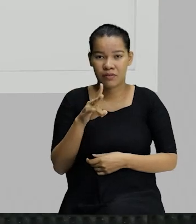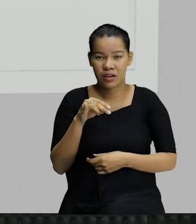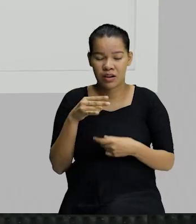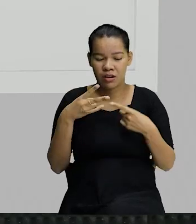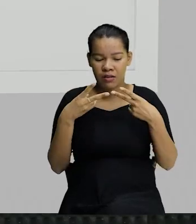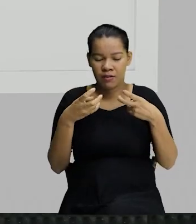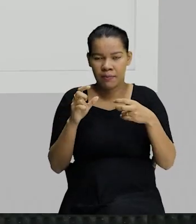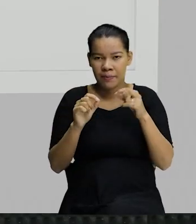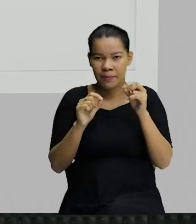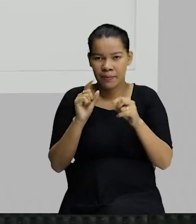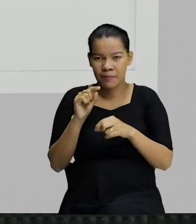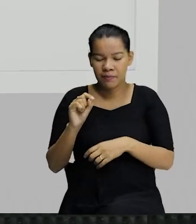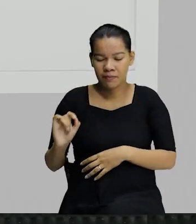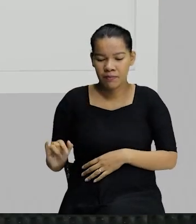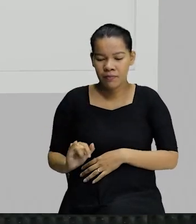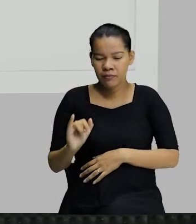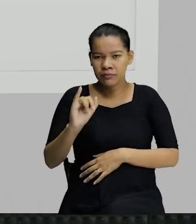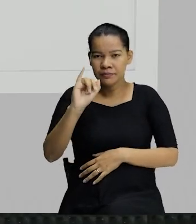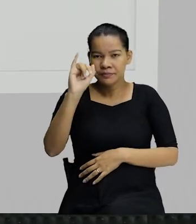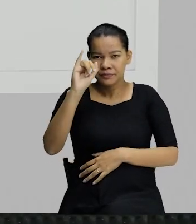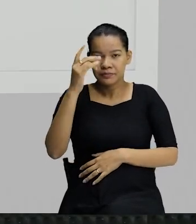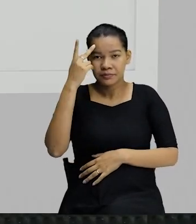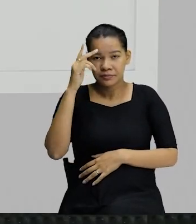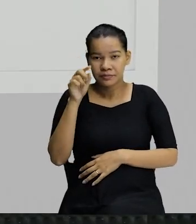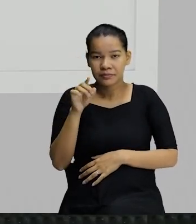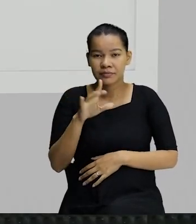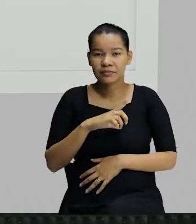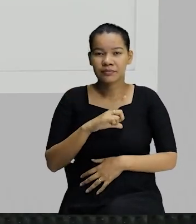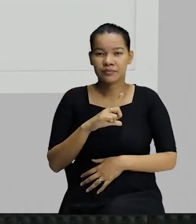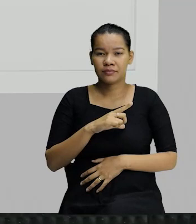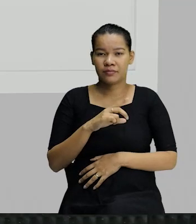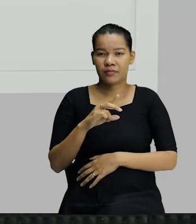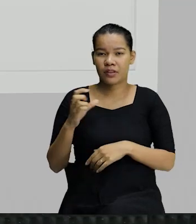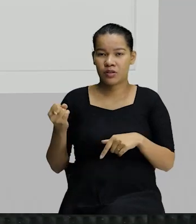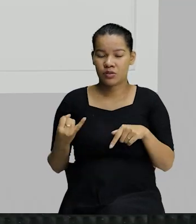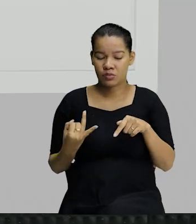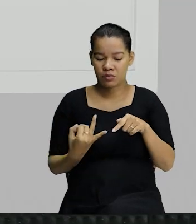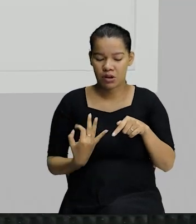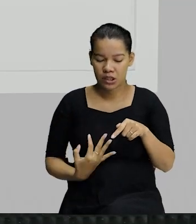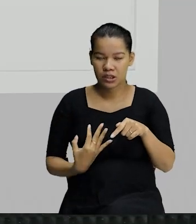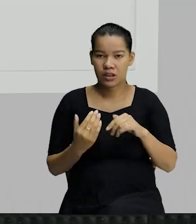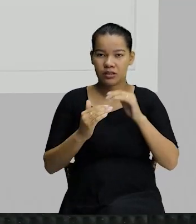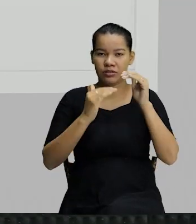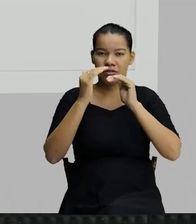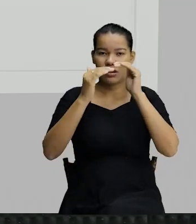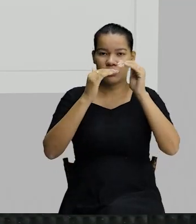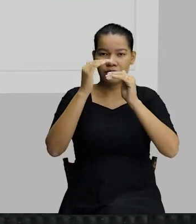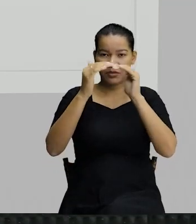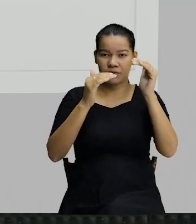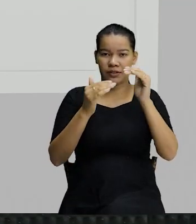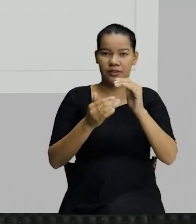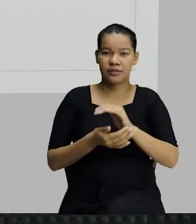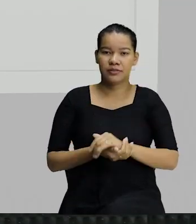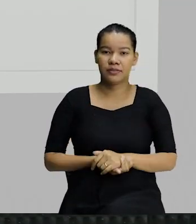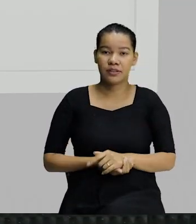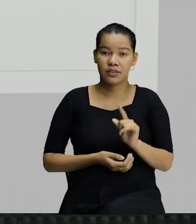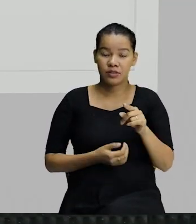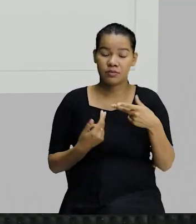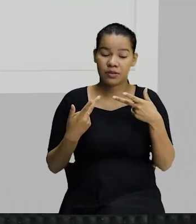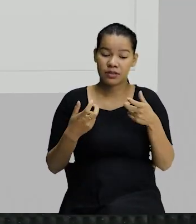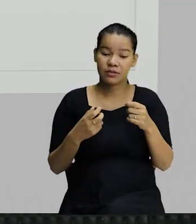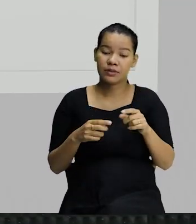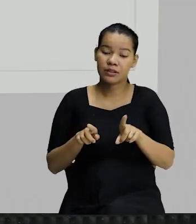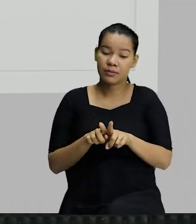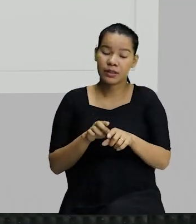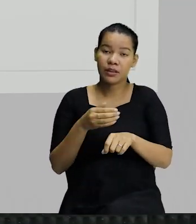ser importante para que você tenha, né, as virtudes potencialmente desenvolvidas. Tá? Isso se percebe muito